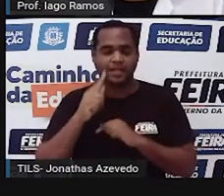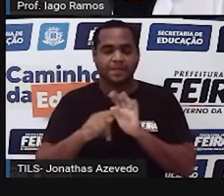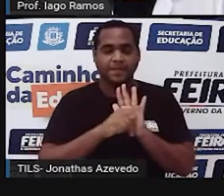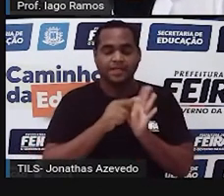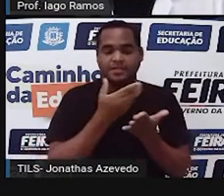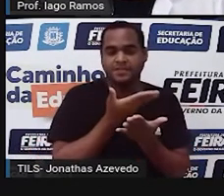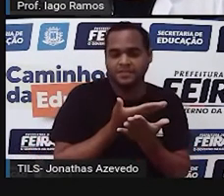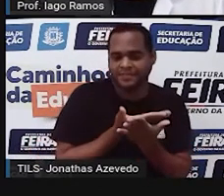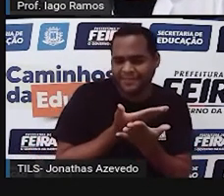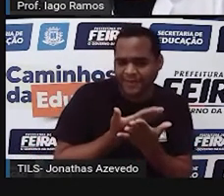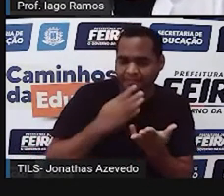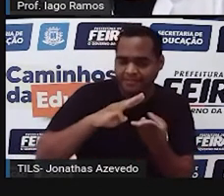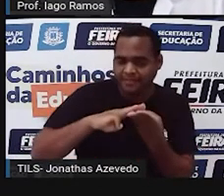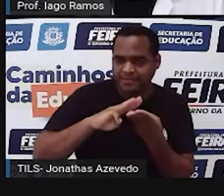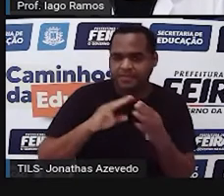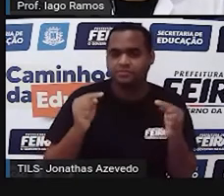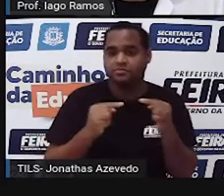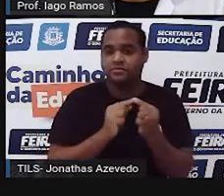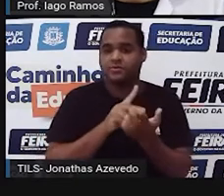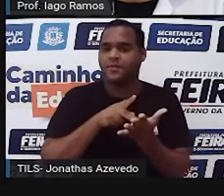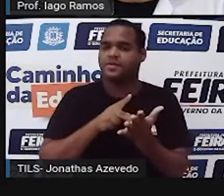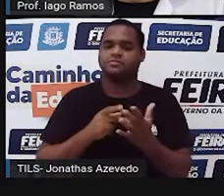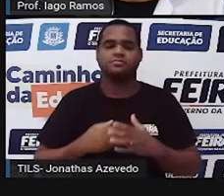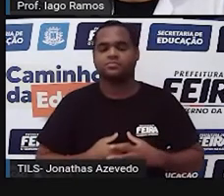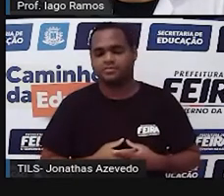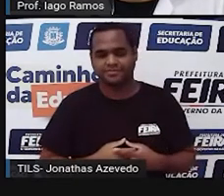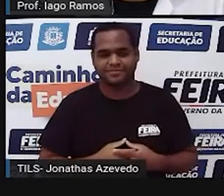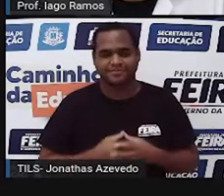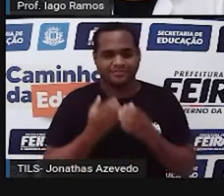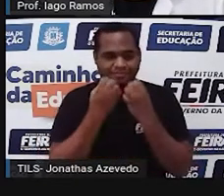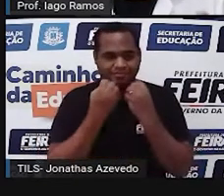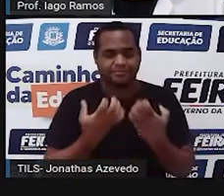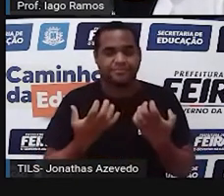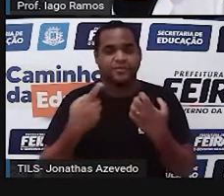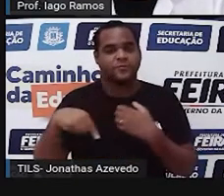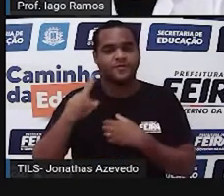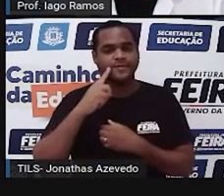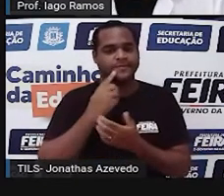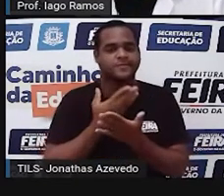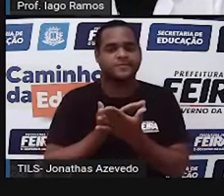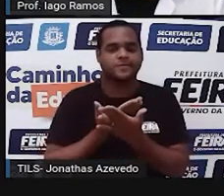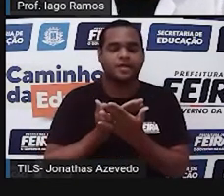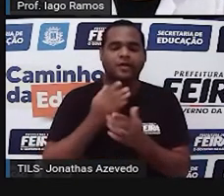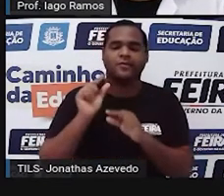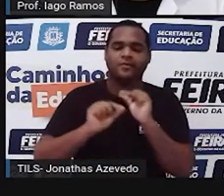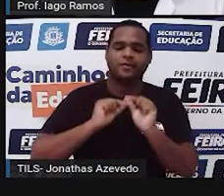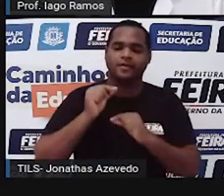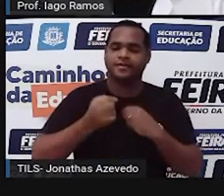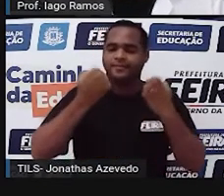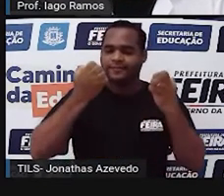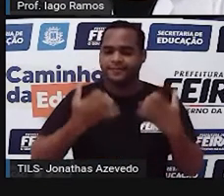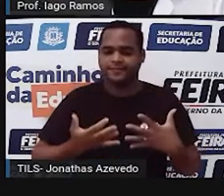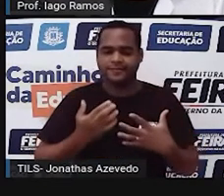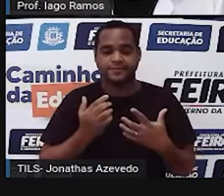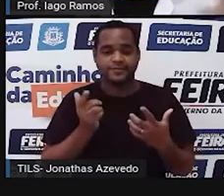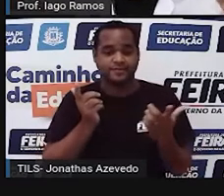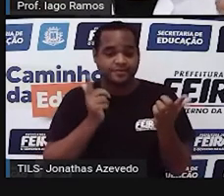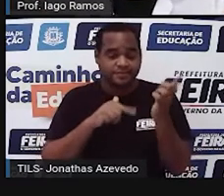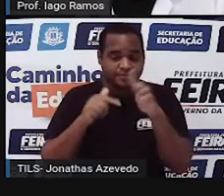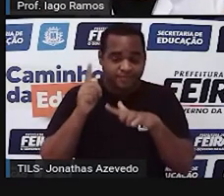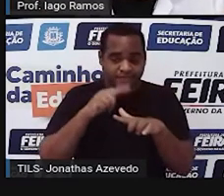Matemática chamada geometria a gente estudar não é para gente chegar no